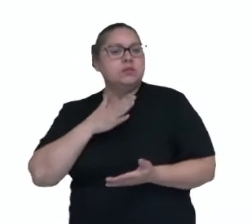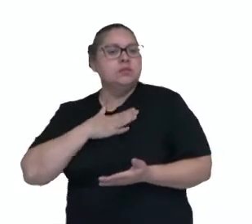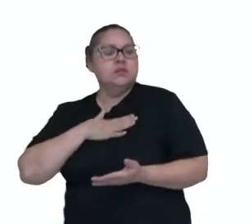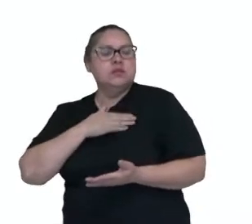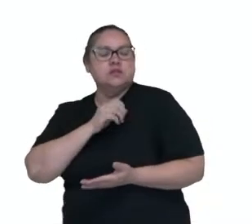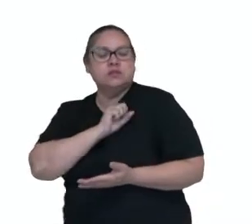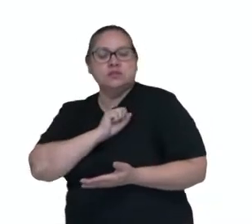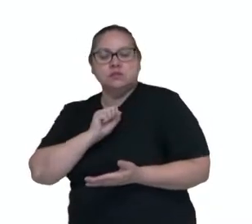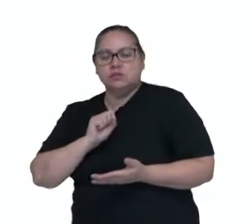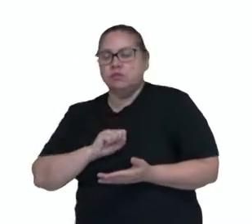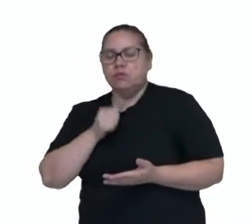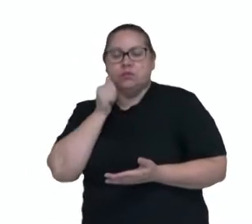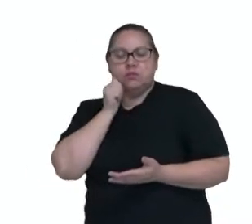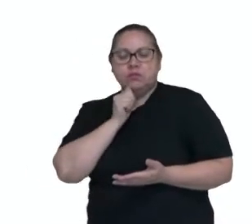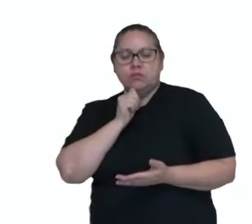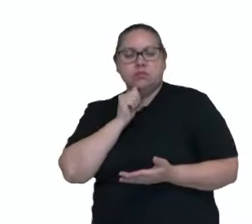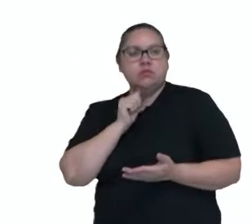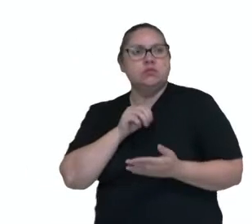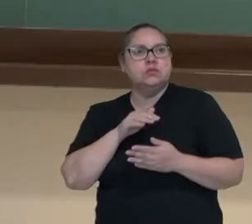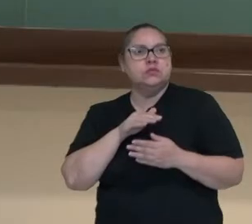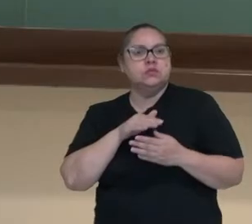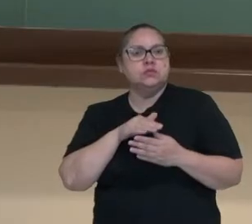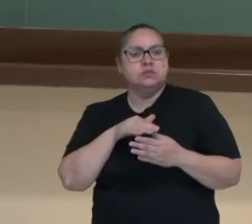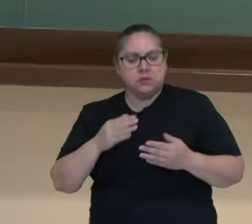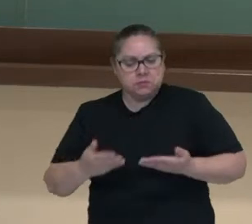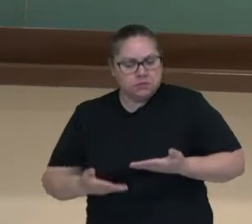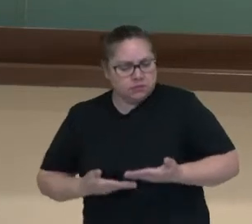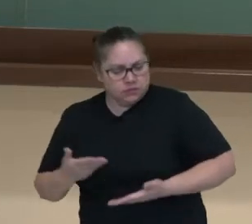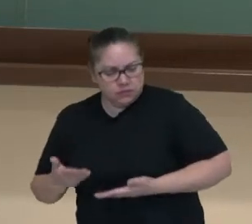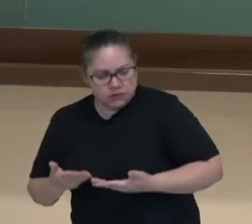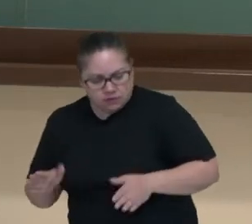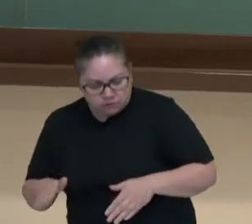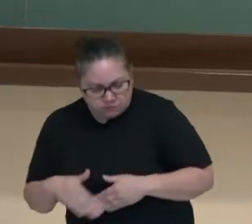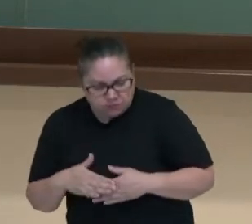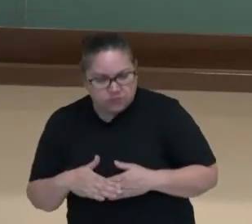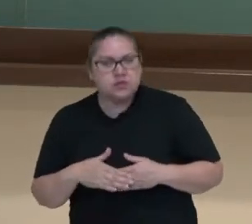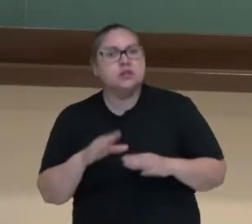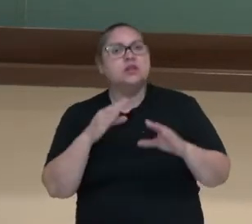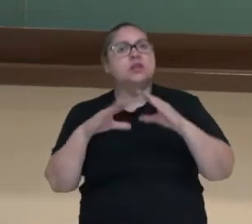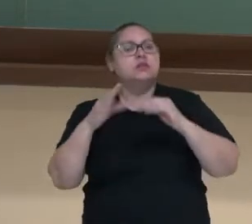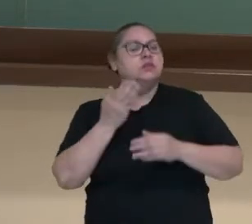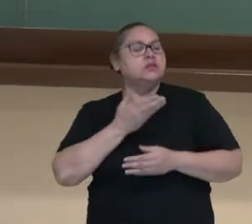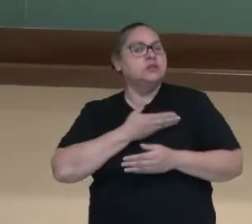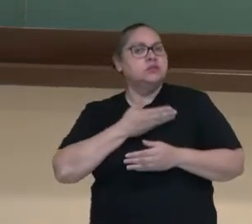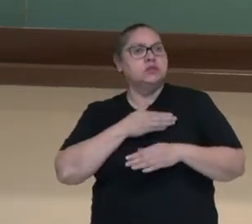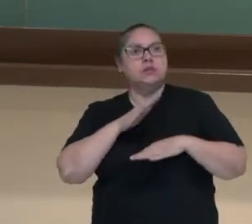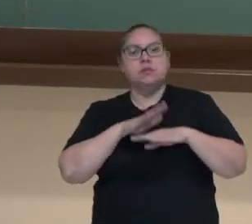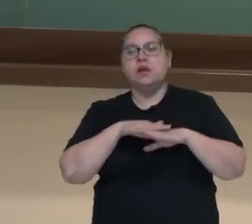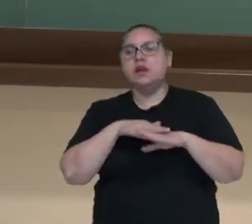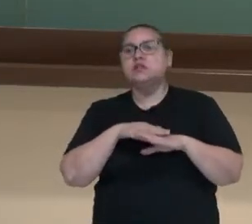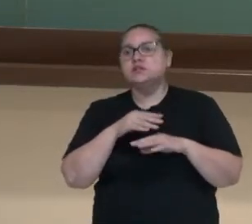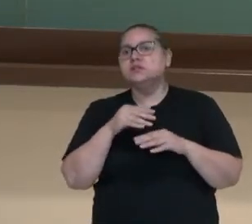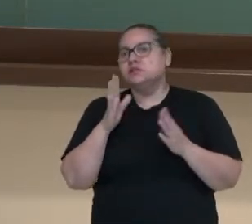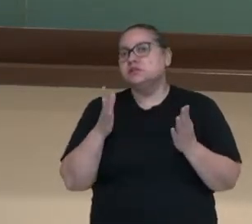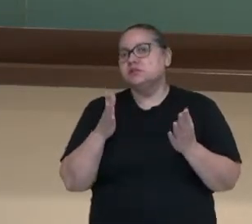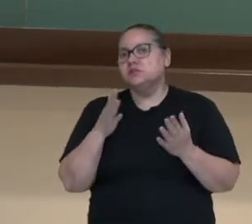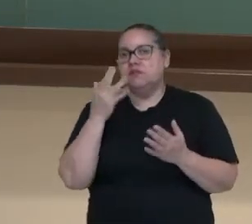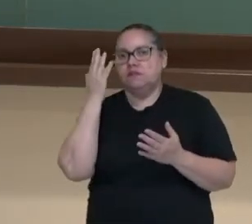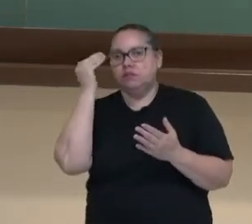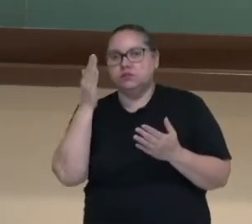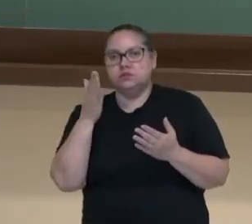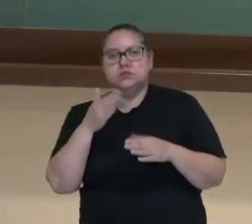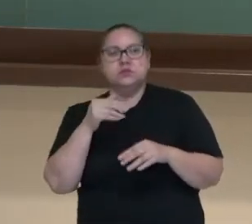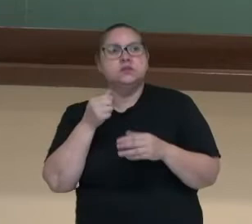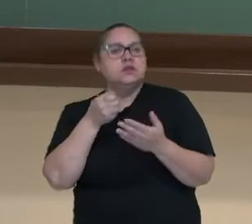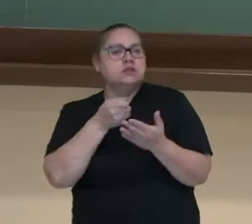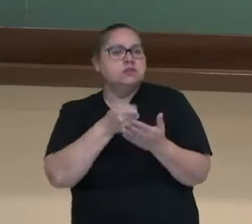senhora, numa posição de vassalo mesmo. Na cantiga de amigo, que era a mais popular, eu vou ter